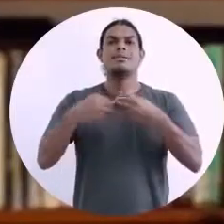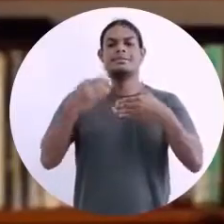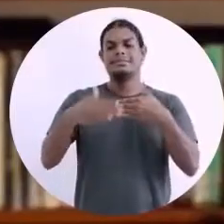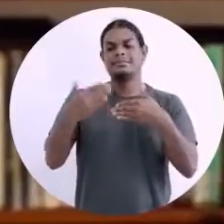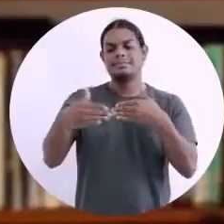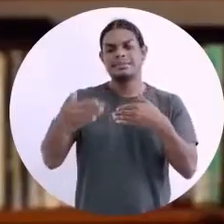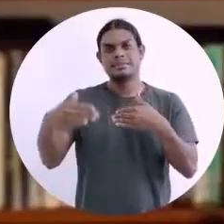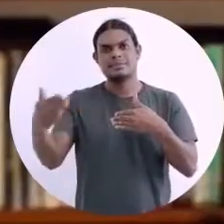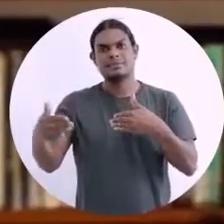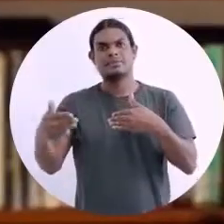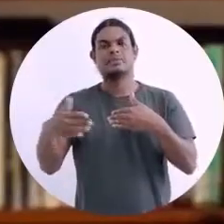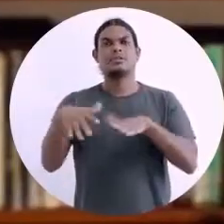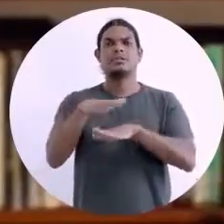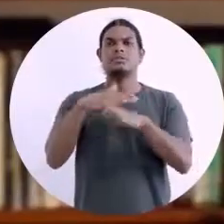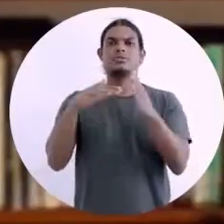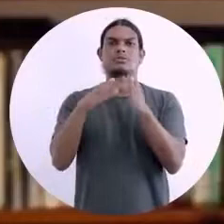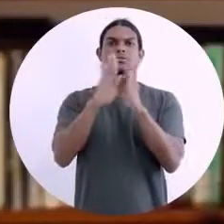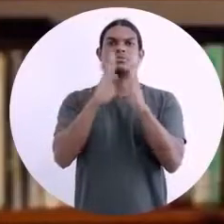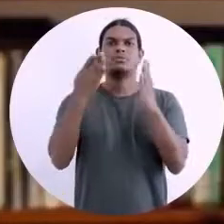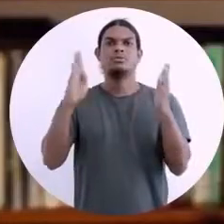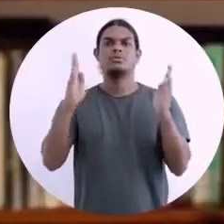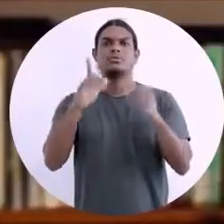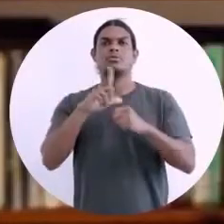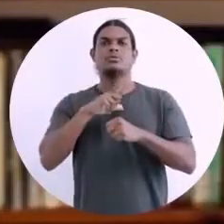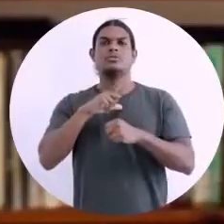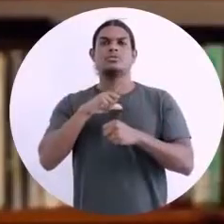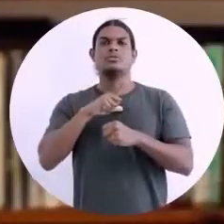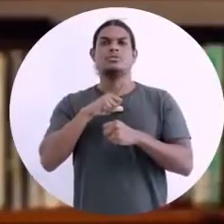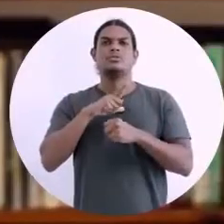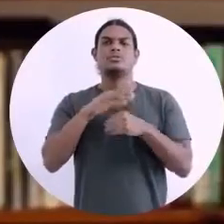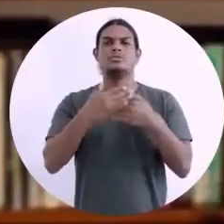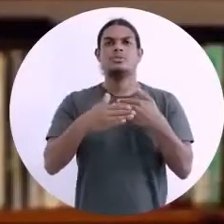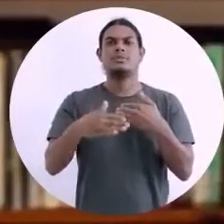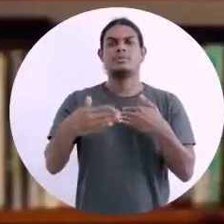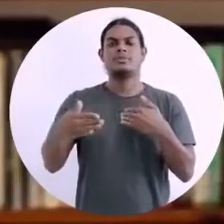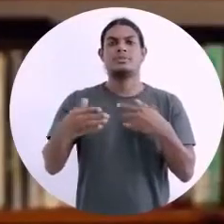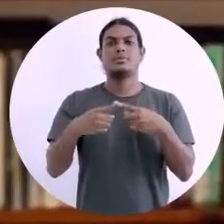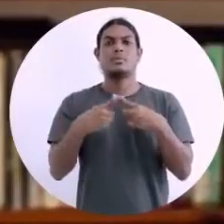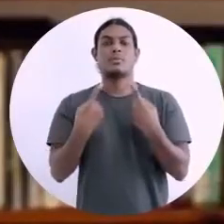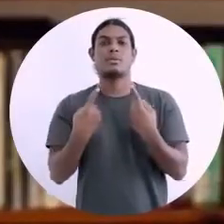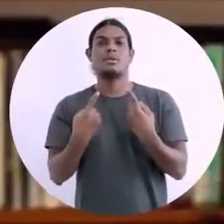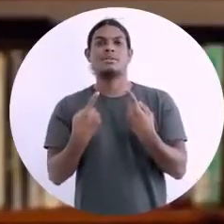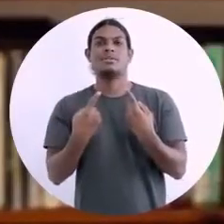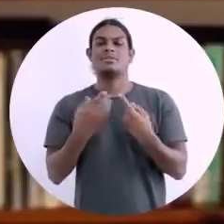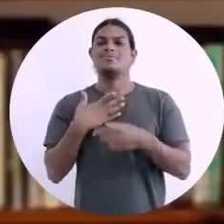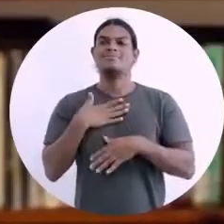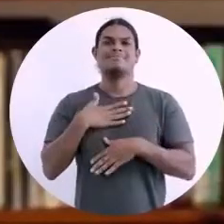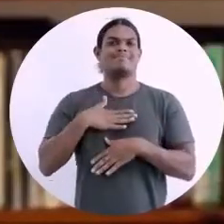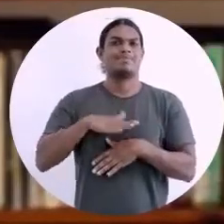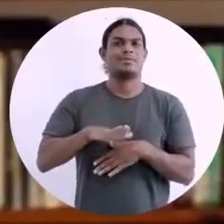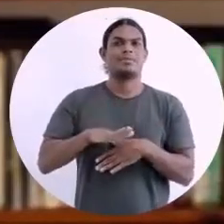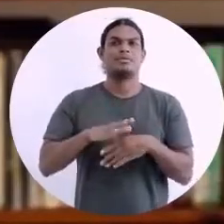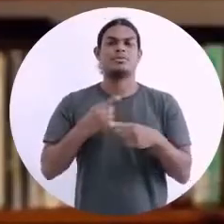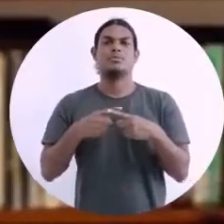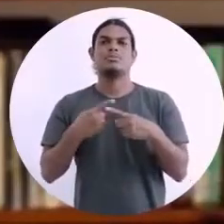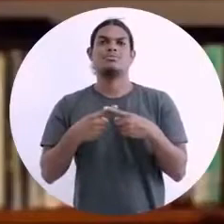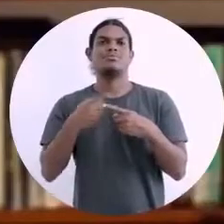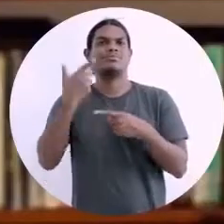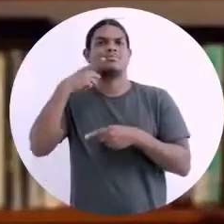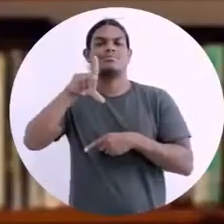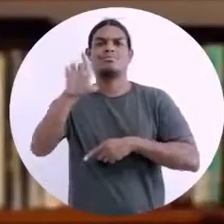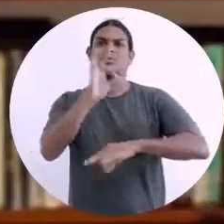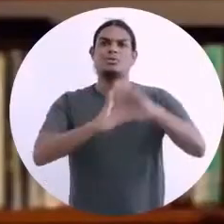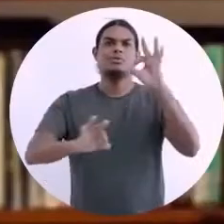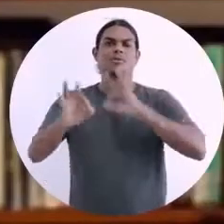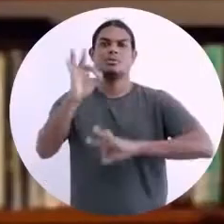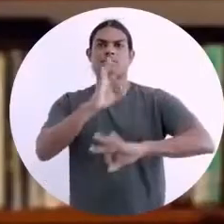Havia na época assim, algumas classificações, mas ele não estava contente com elas, que elas não funcionavam para aquilo que ele pretendia para